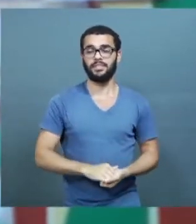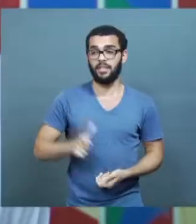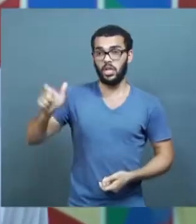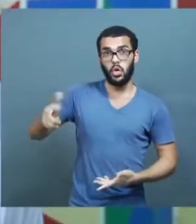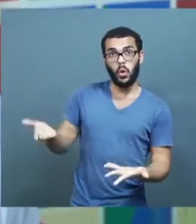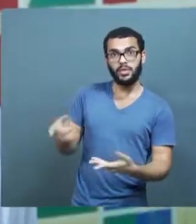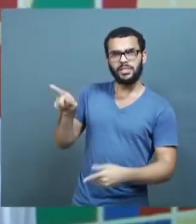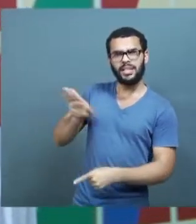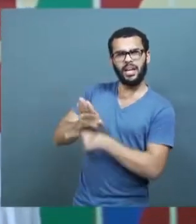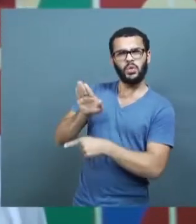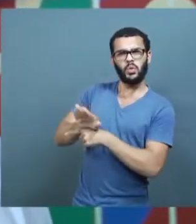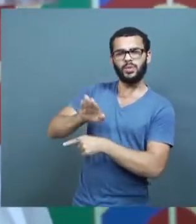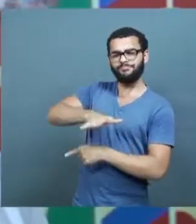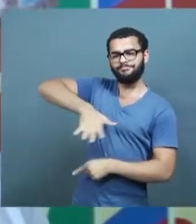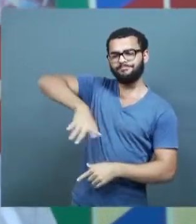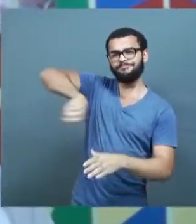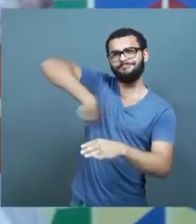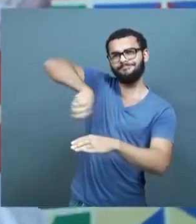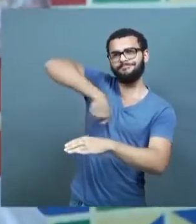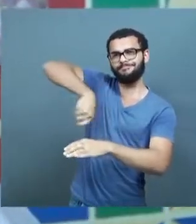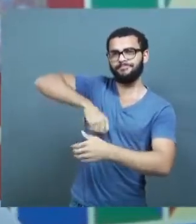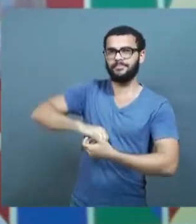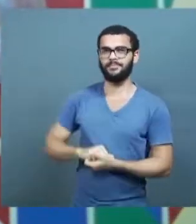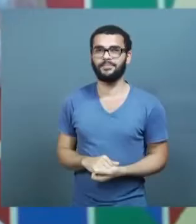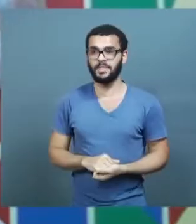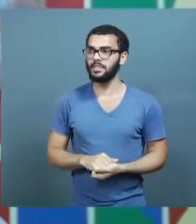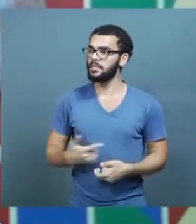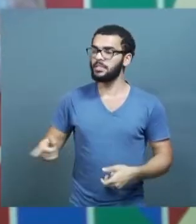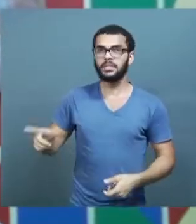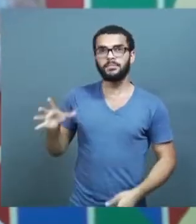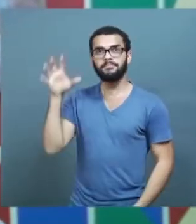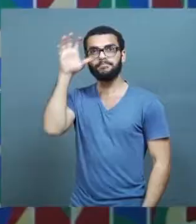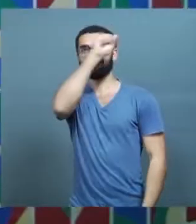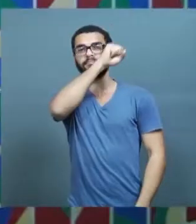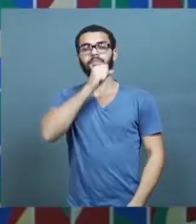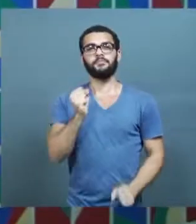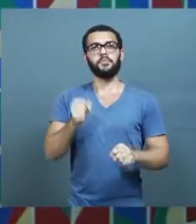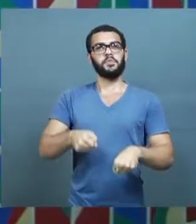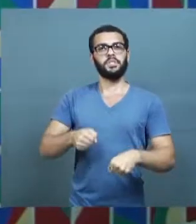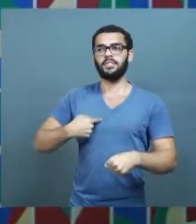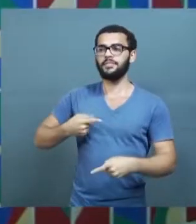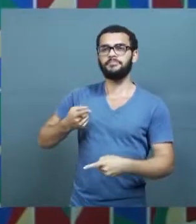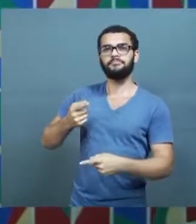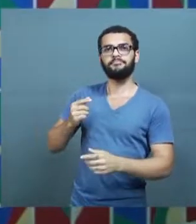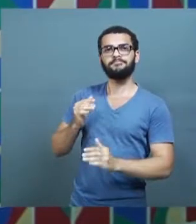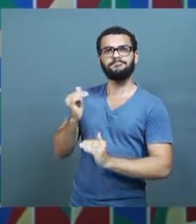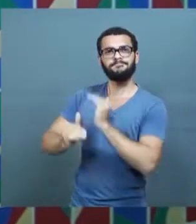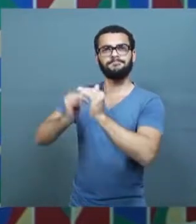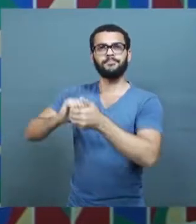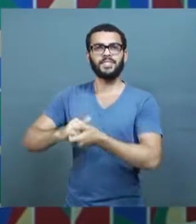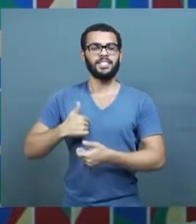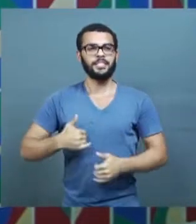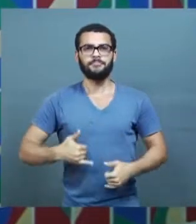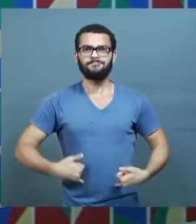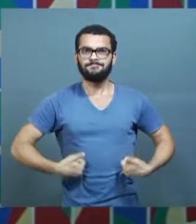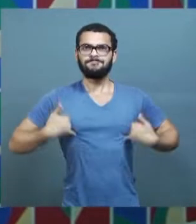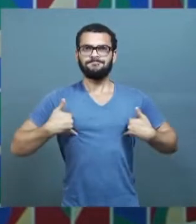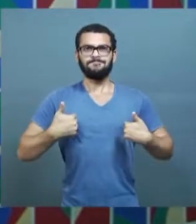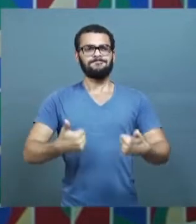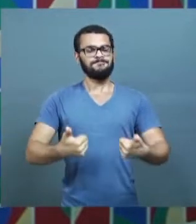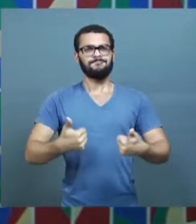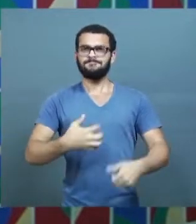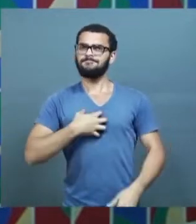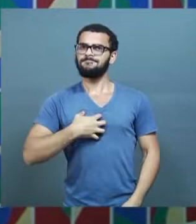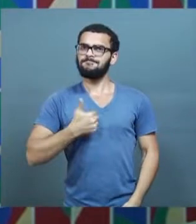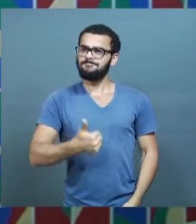cozinha. Aprendizado que, com certeza, foi uma evolução para o Fábio. Para mim foi bastante gratificante. Também me